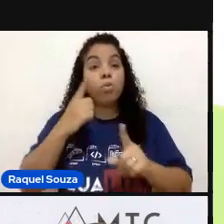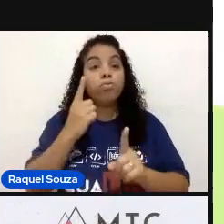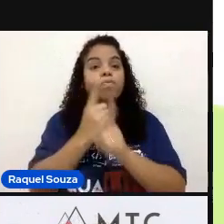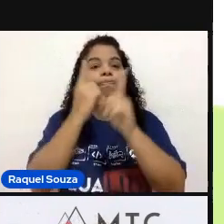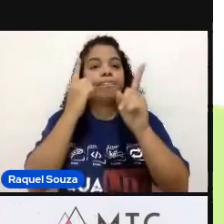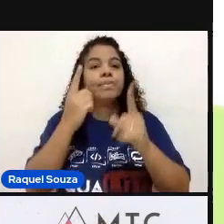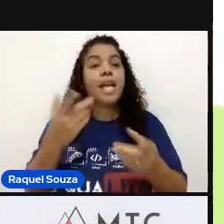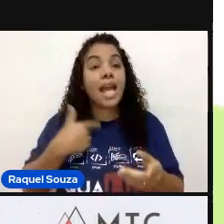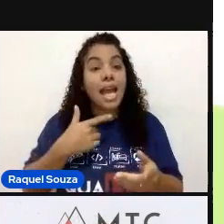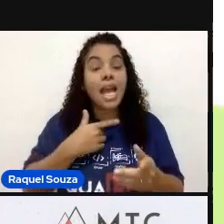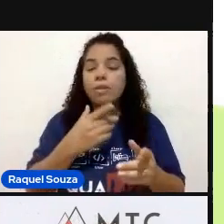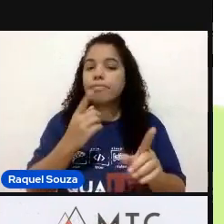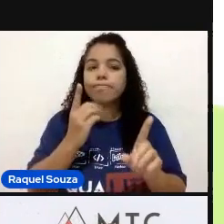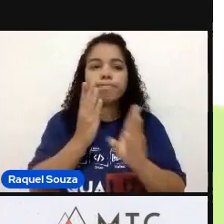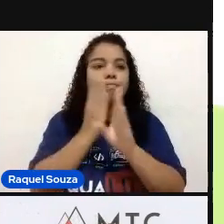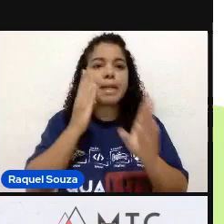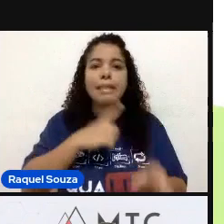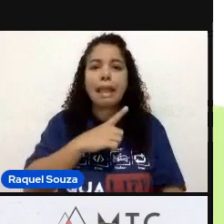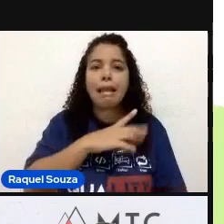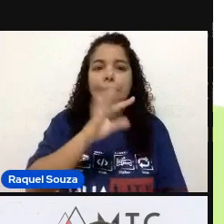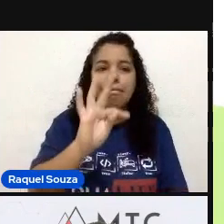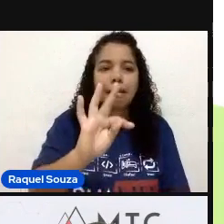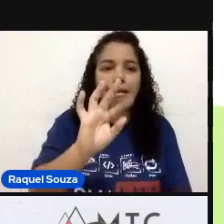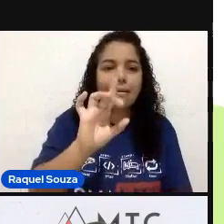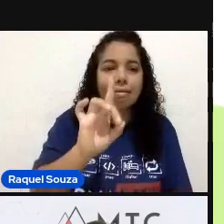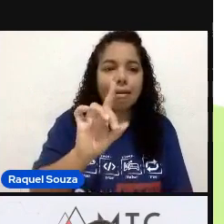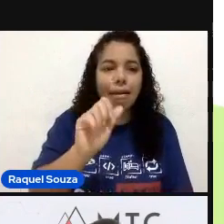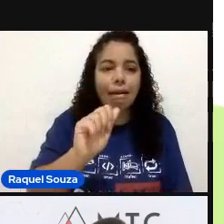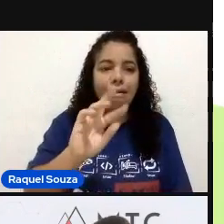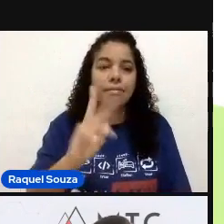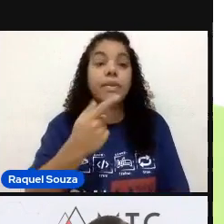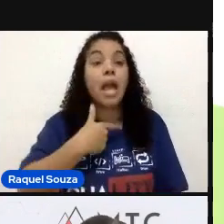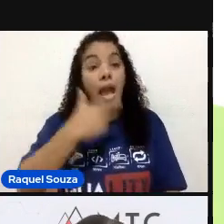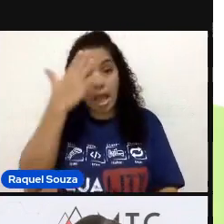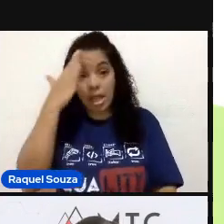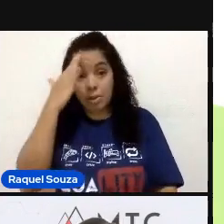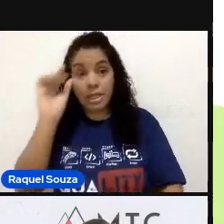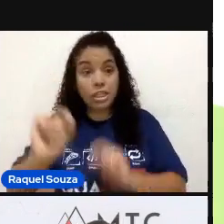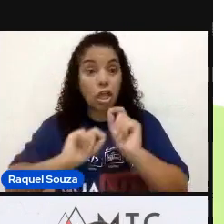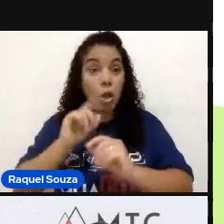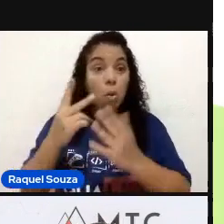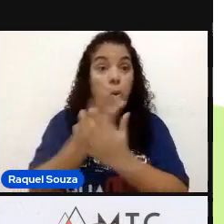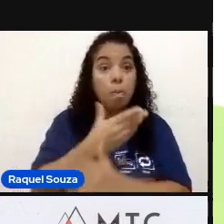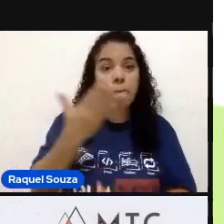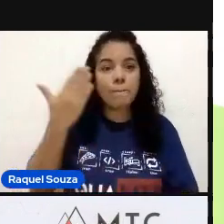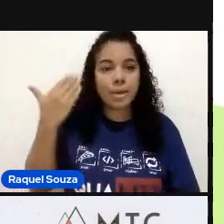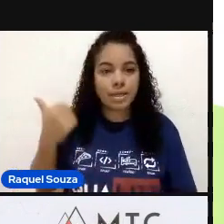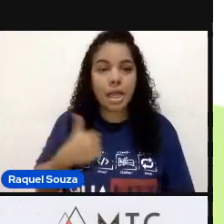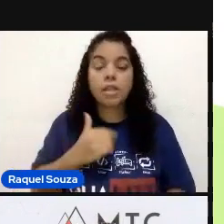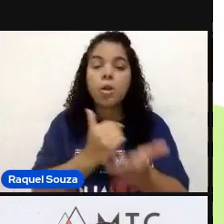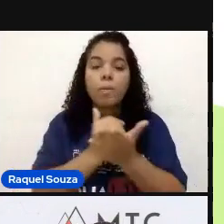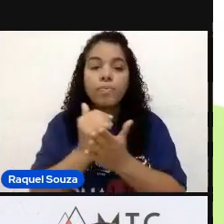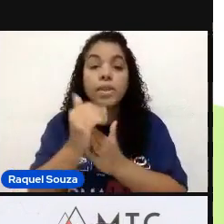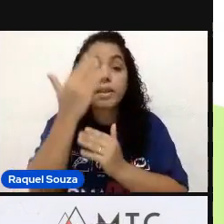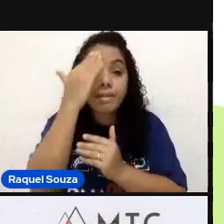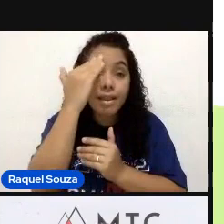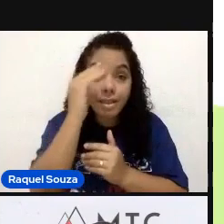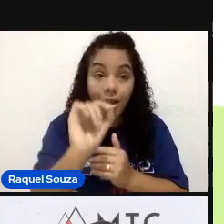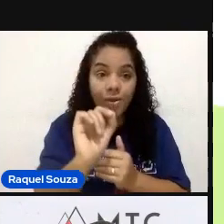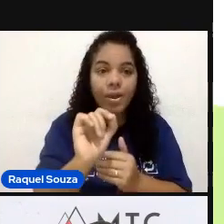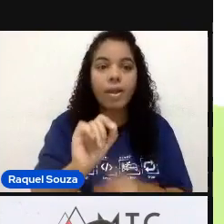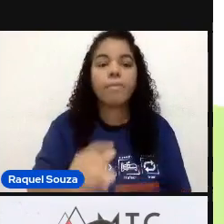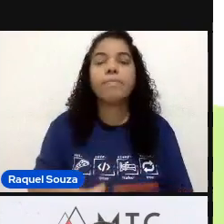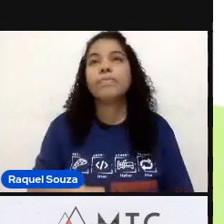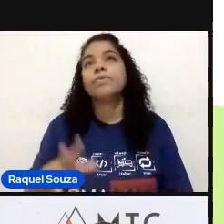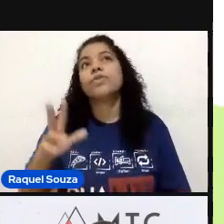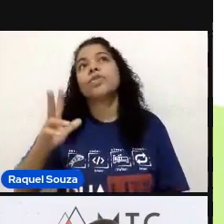Cara, descobri que tenho TDAH. Então, finalmente eu entendi o meu passado. Comecei a entender que,